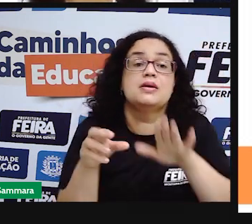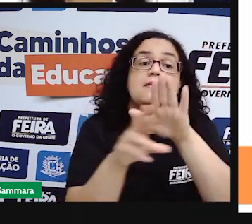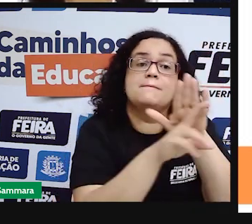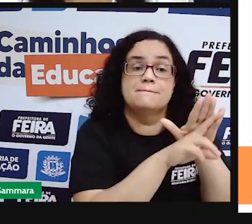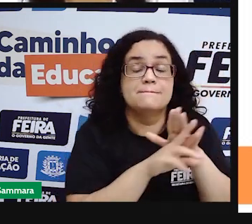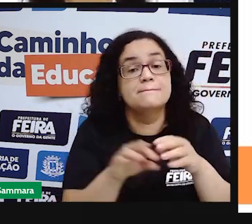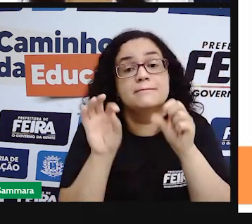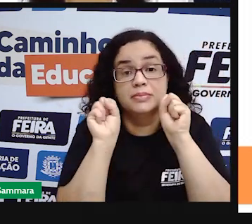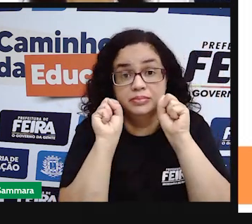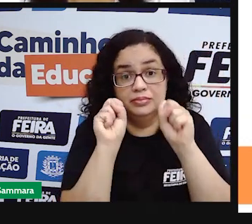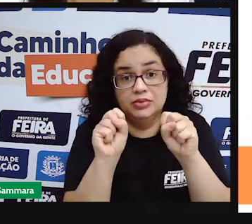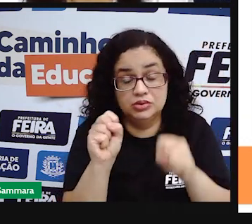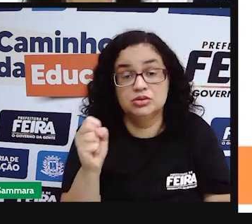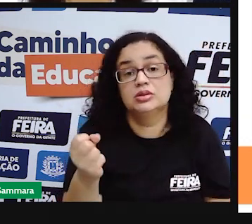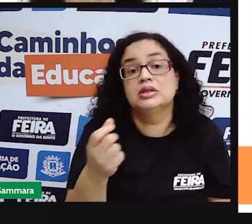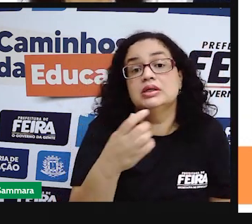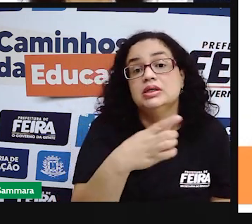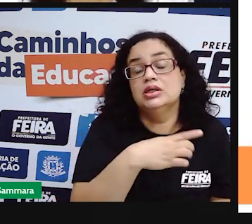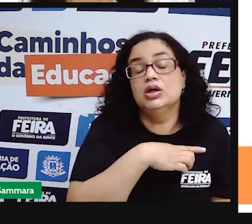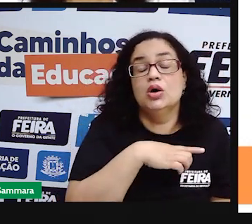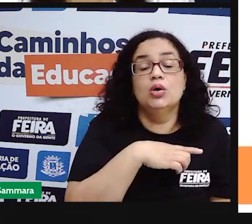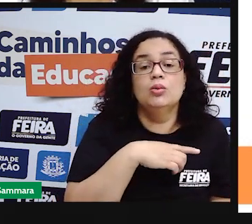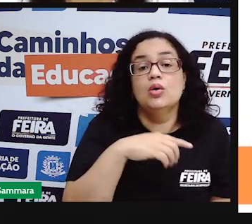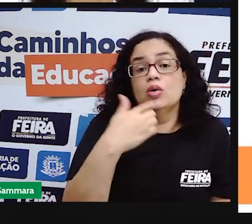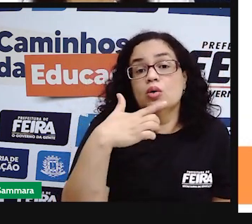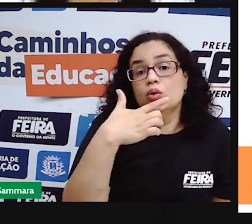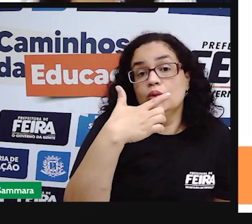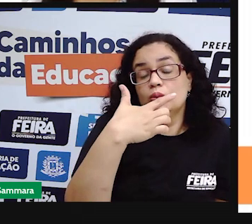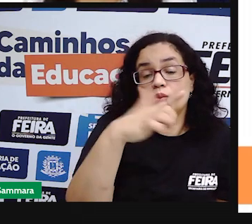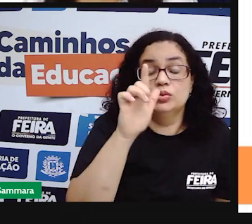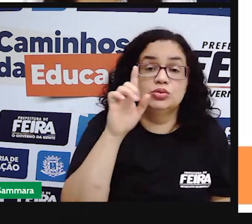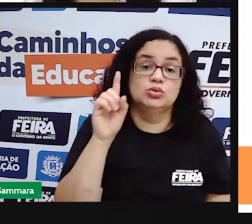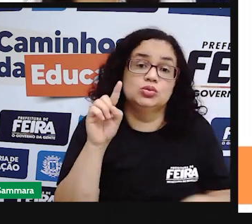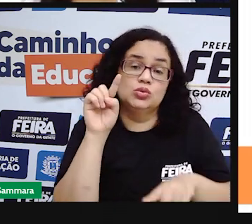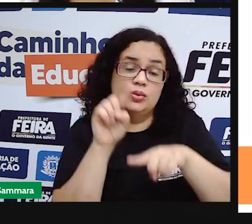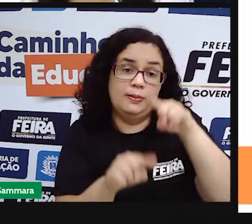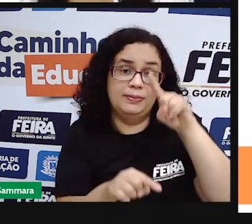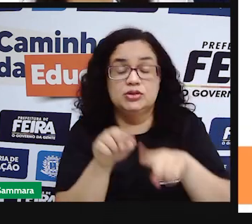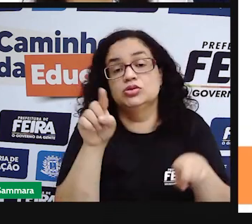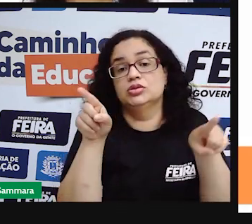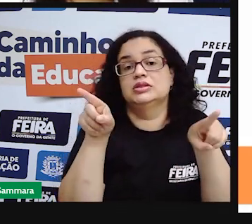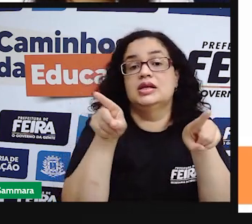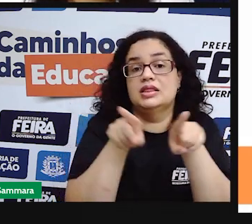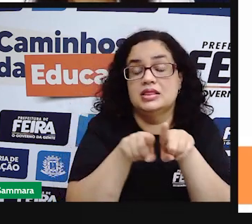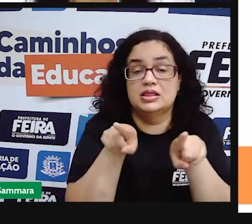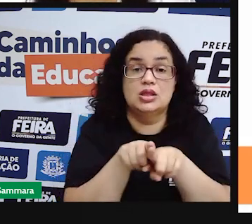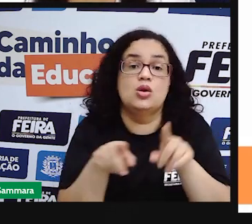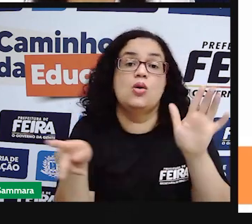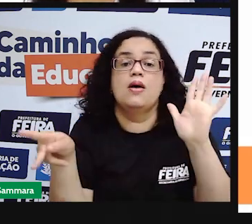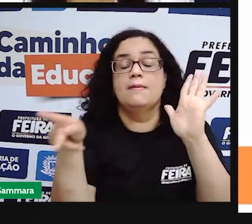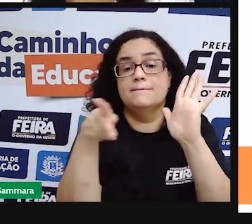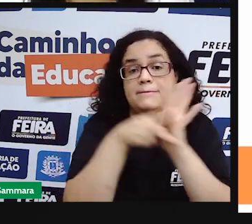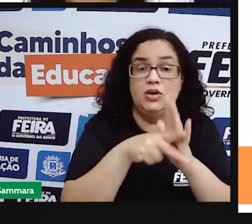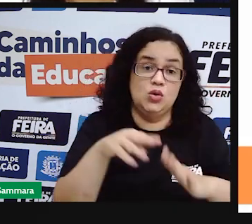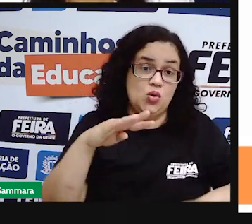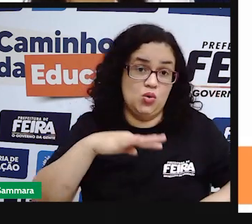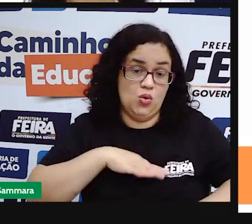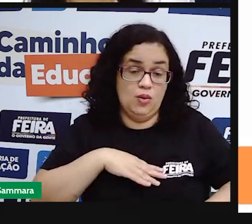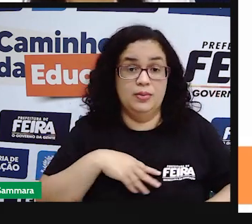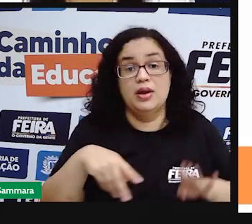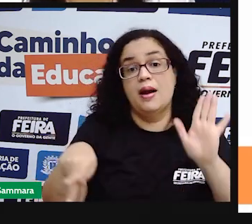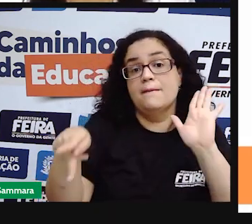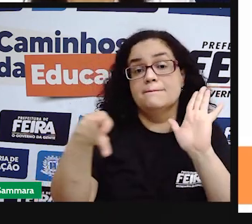ser colocado aí como outros objetos também, inclusive o próprio corpo, a própria pessoa.